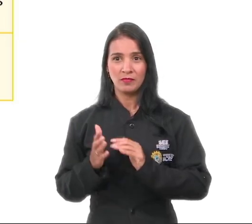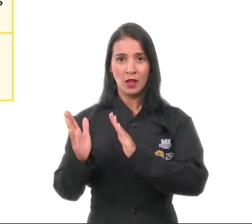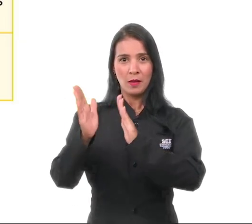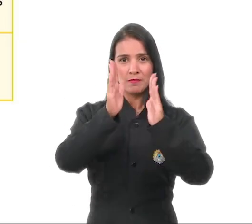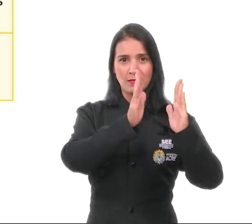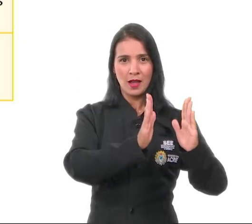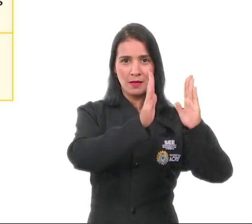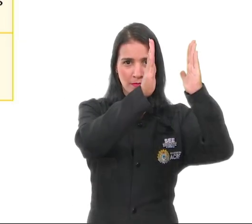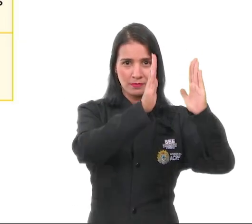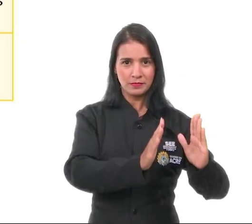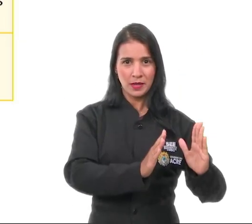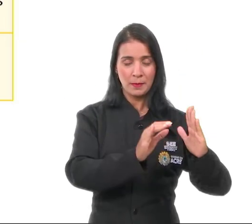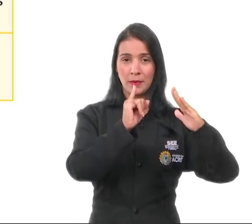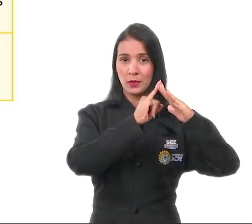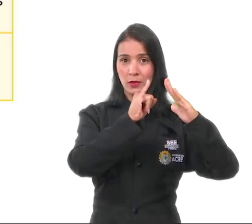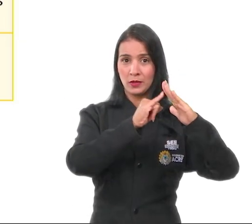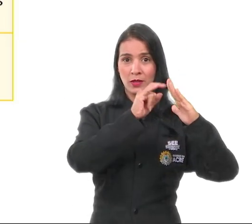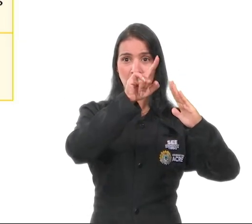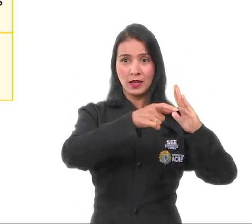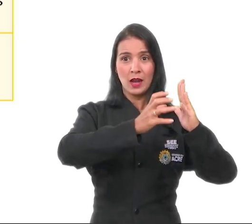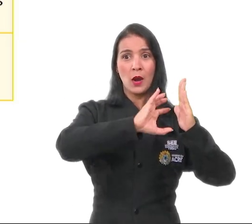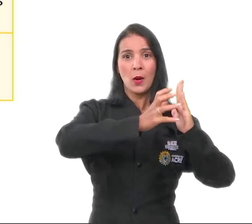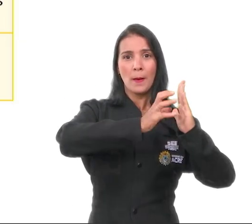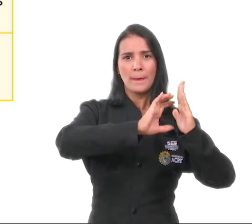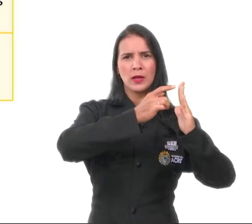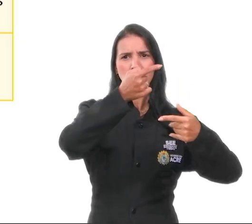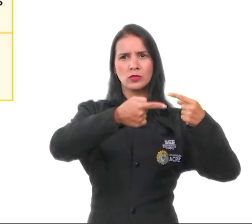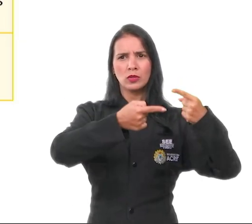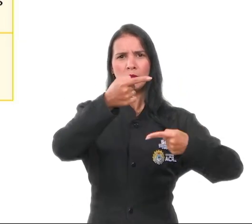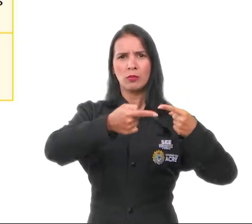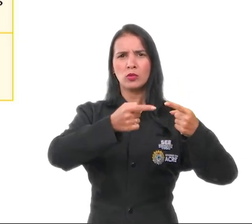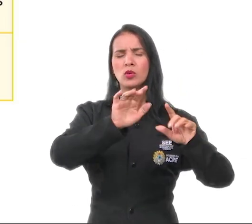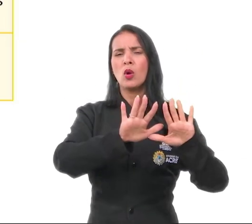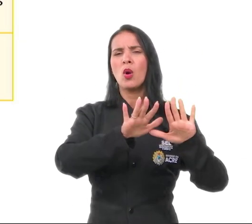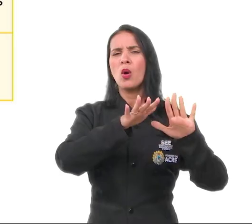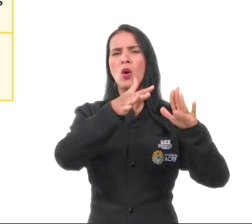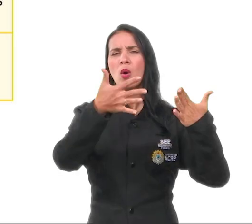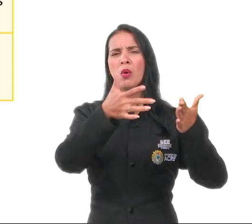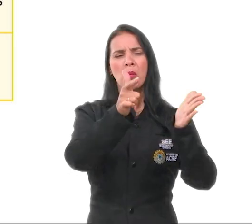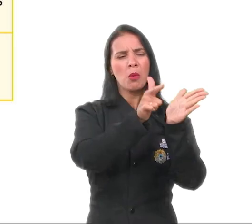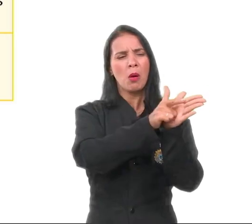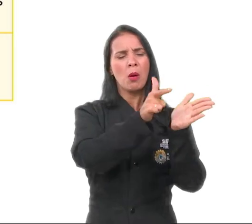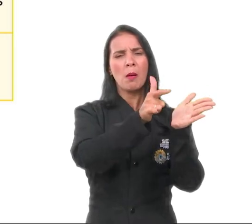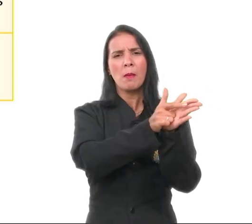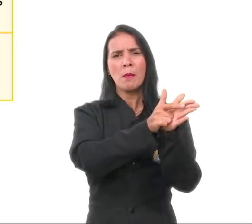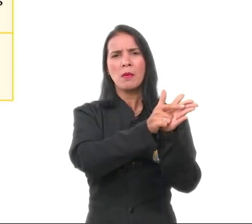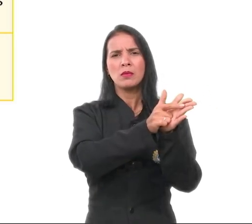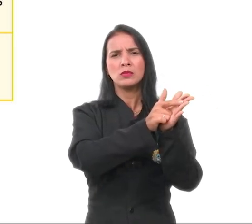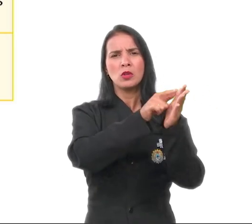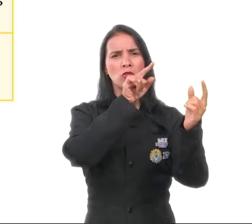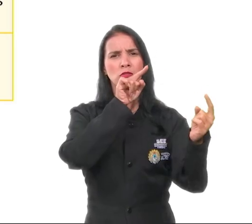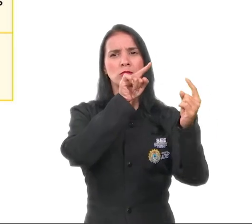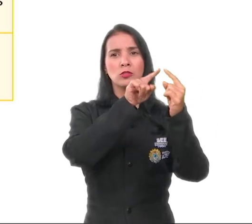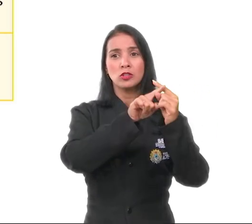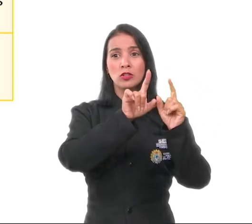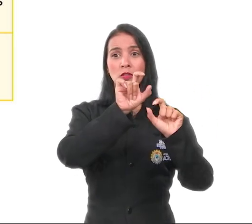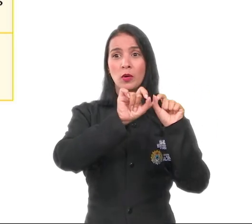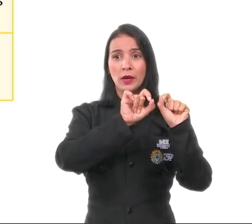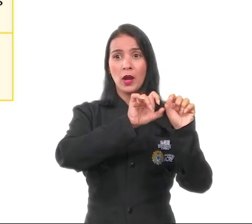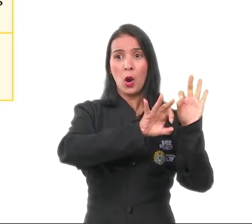os partidos políticos. Qual é a função principal deles? Organizar interesses